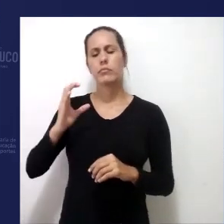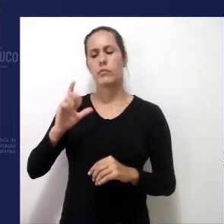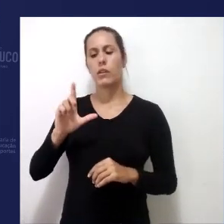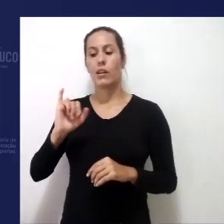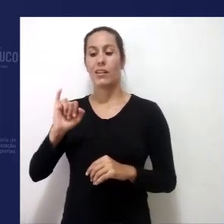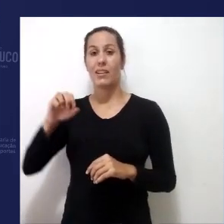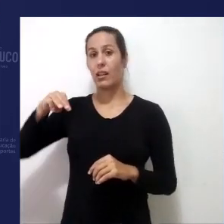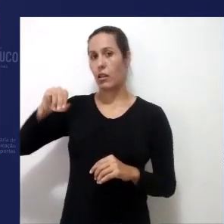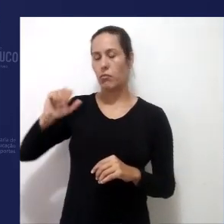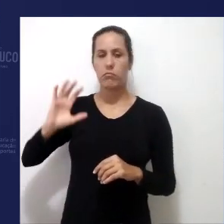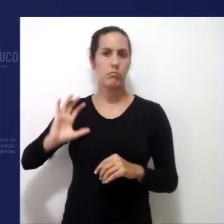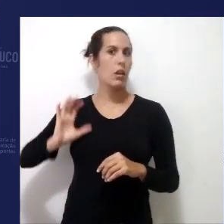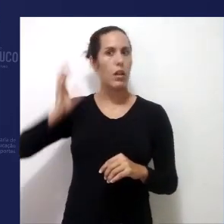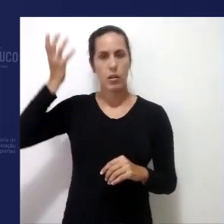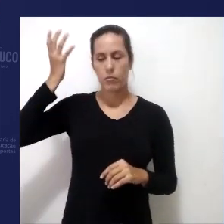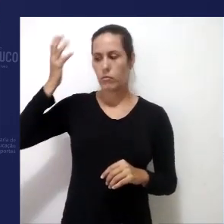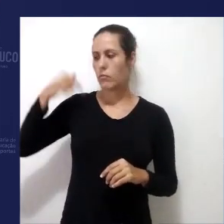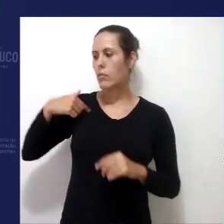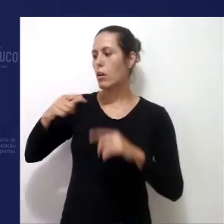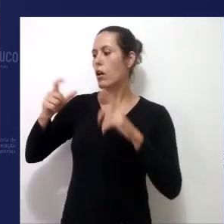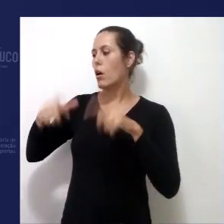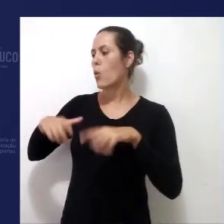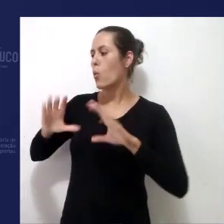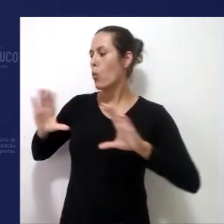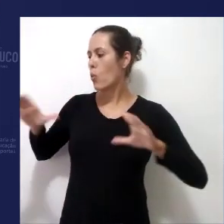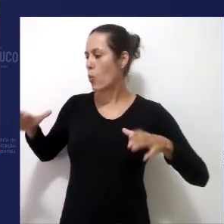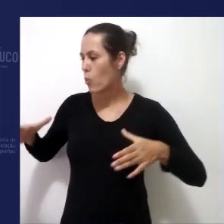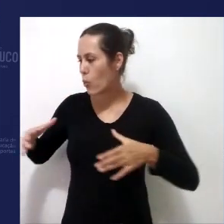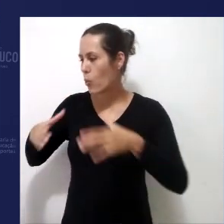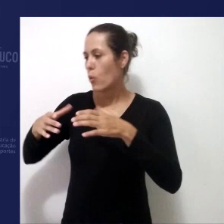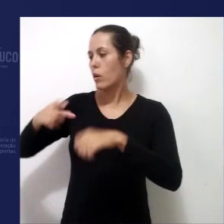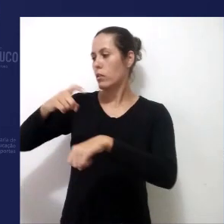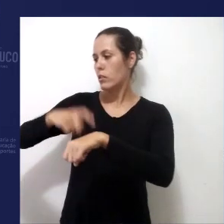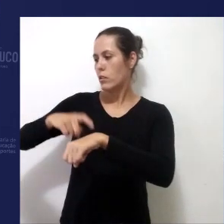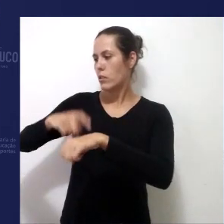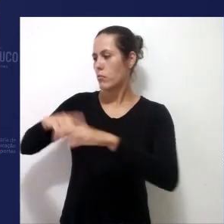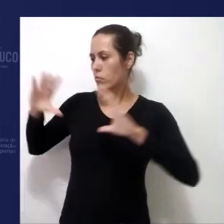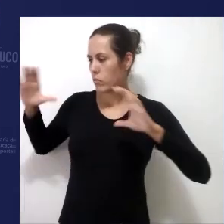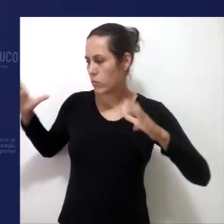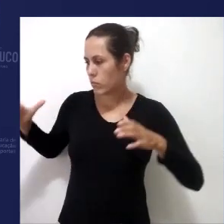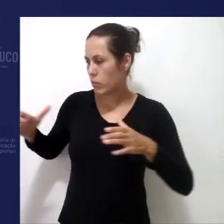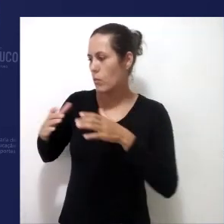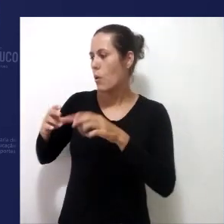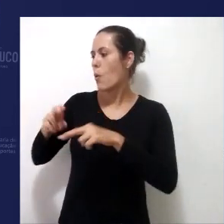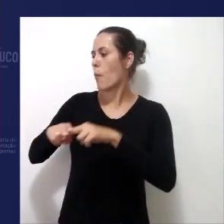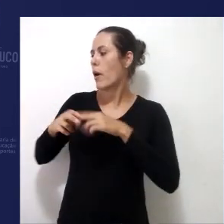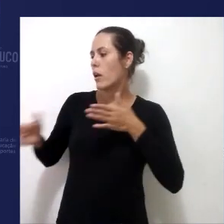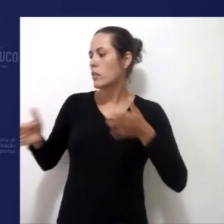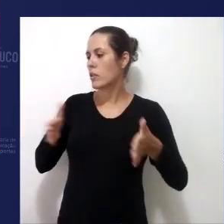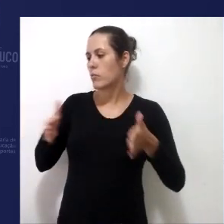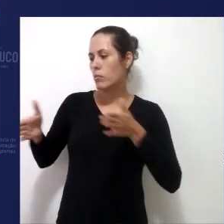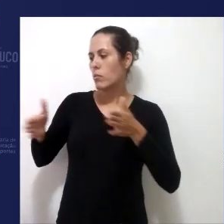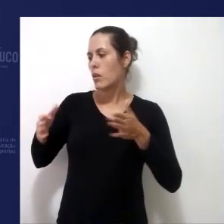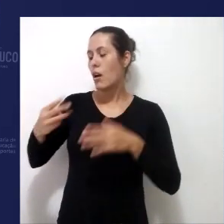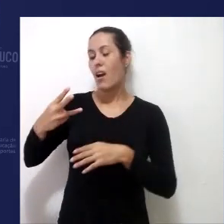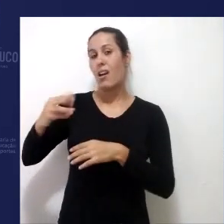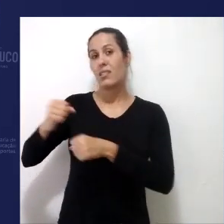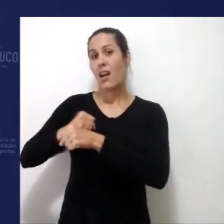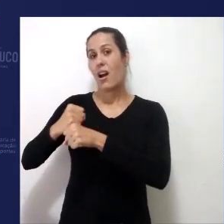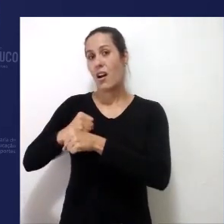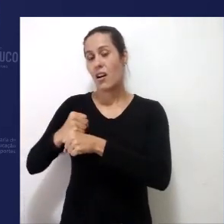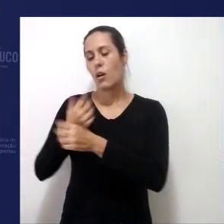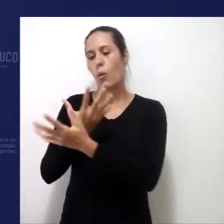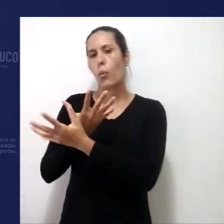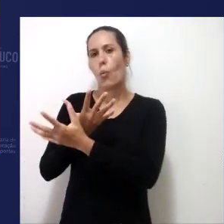de diferentes estados do tempo em um determinado local, que é obtido por um período de cerca de 30 anos.